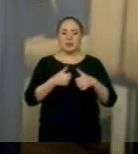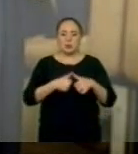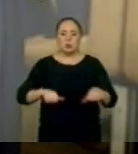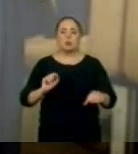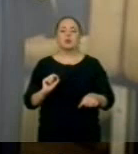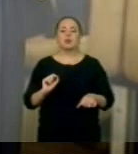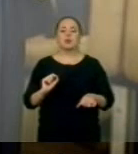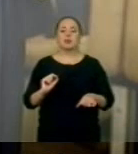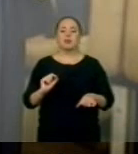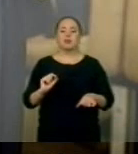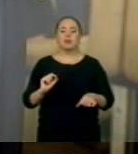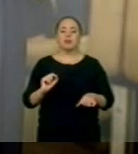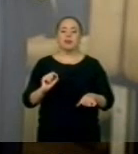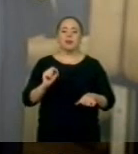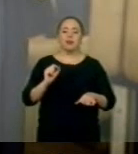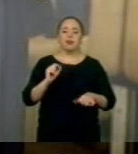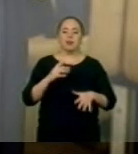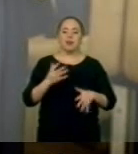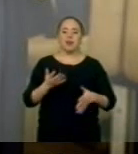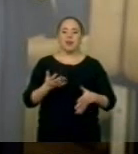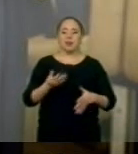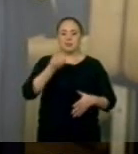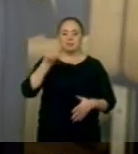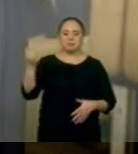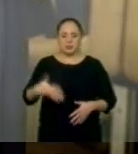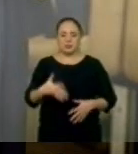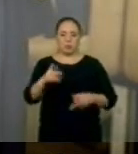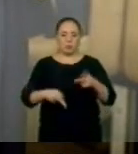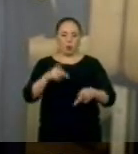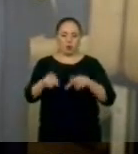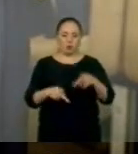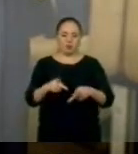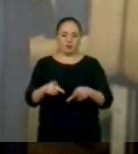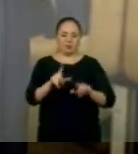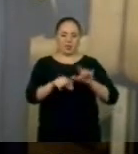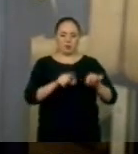fazendo com que o povo seja diminuído na sua escolha.